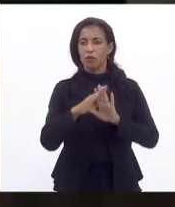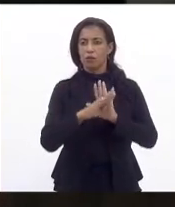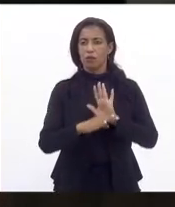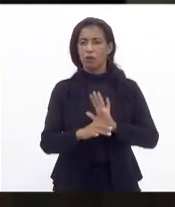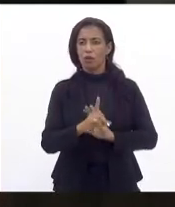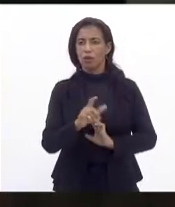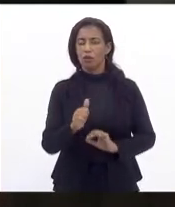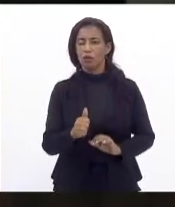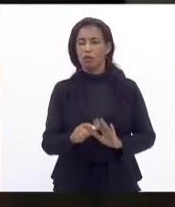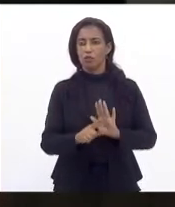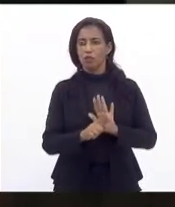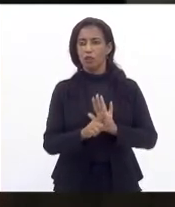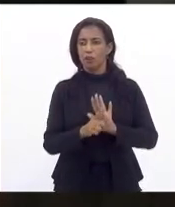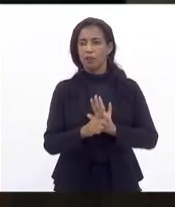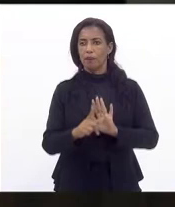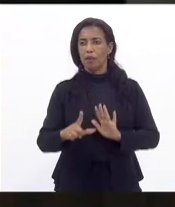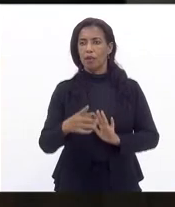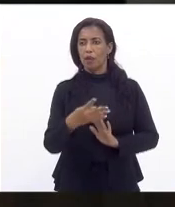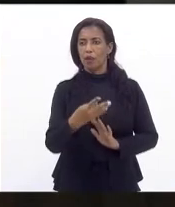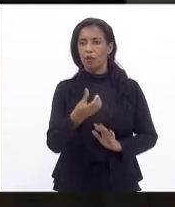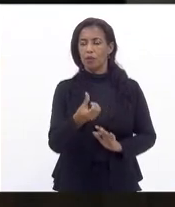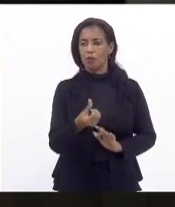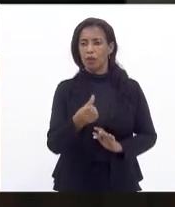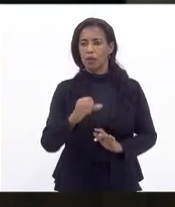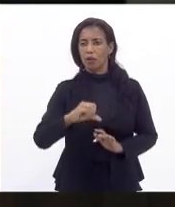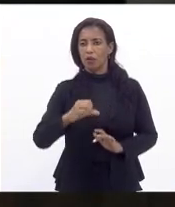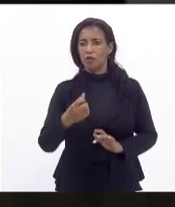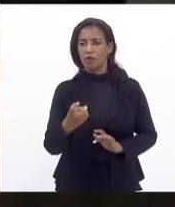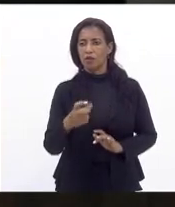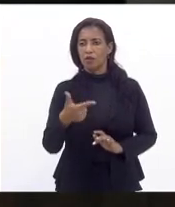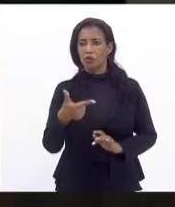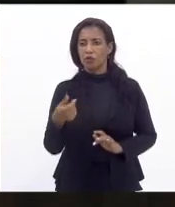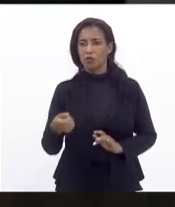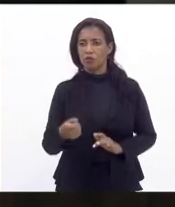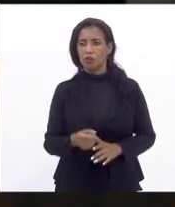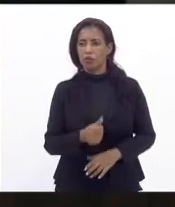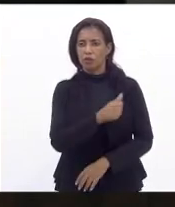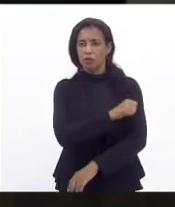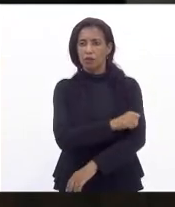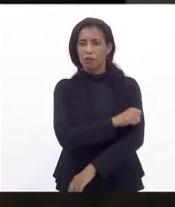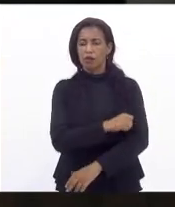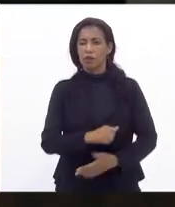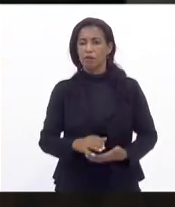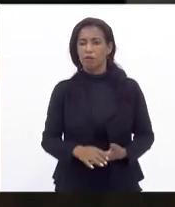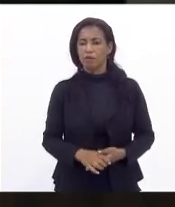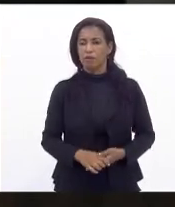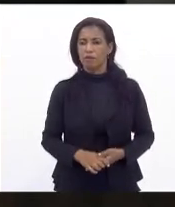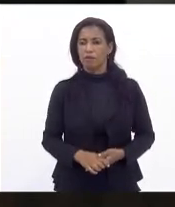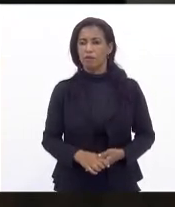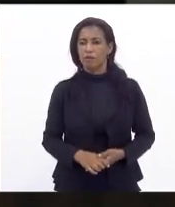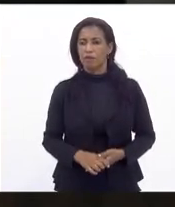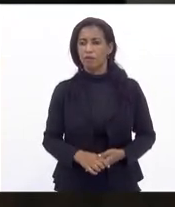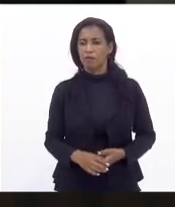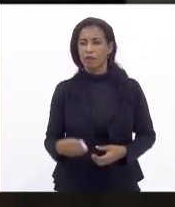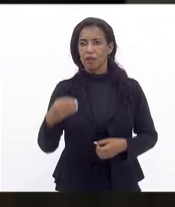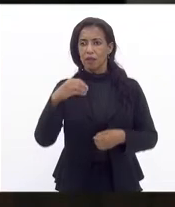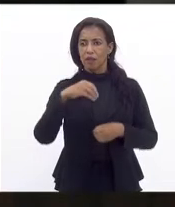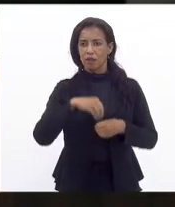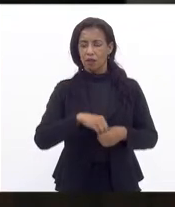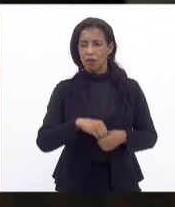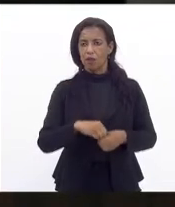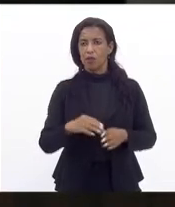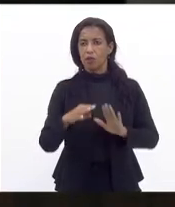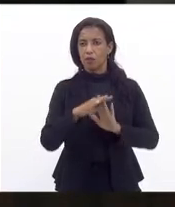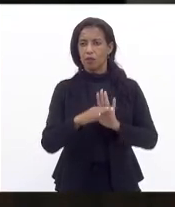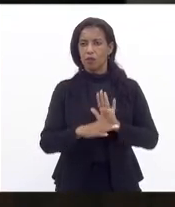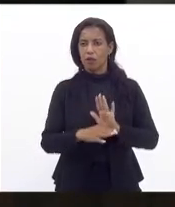dia do projeto de lei 4695 de 21, deputada enfermeira Regiane. Se os que aprovam, permaneçam como estão, aprovado. Requer inclusão na